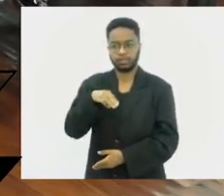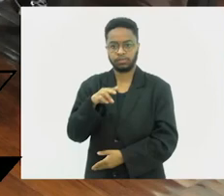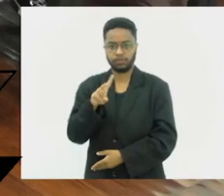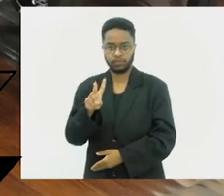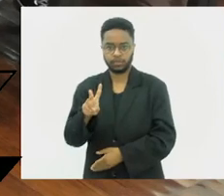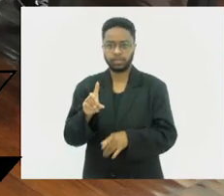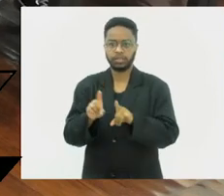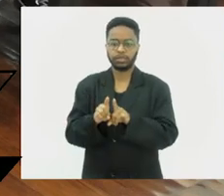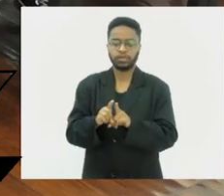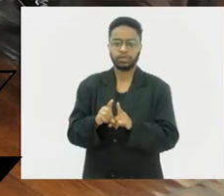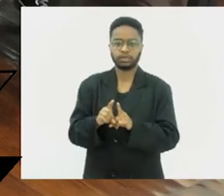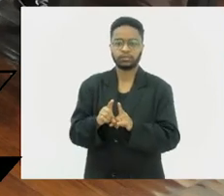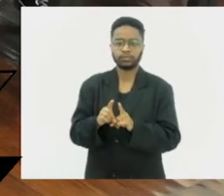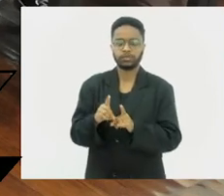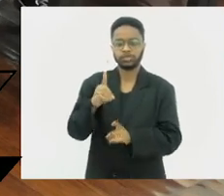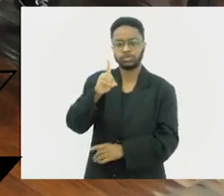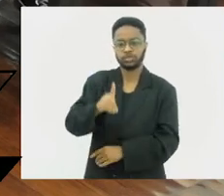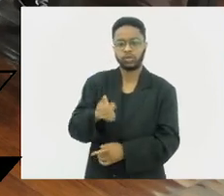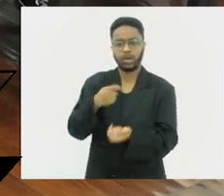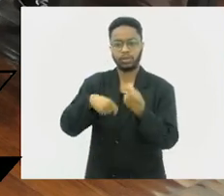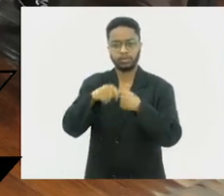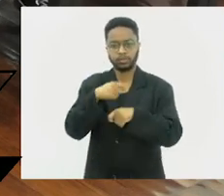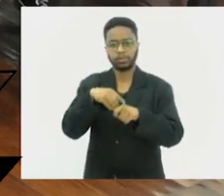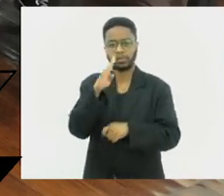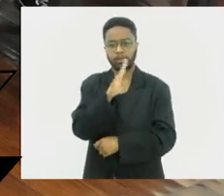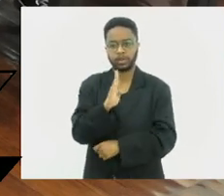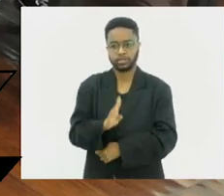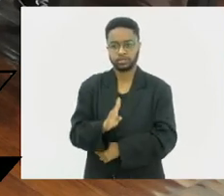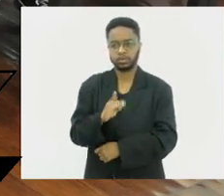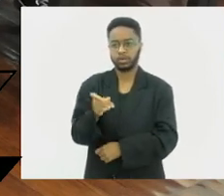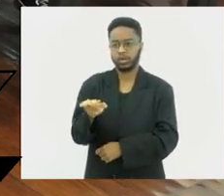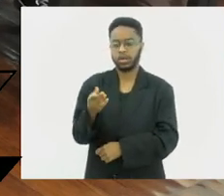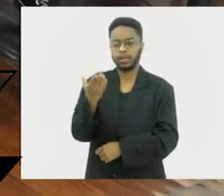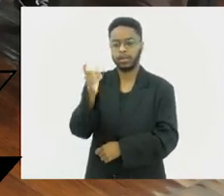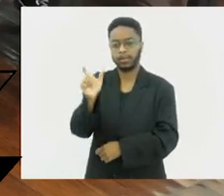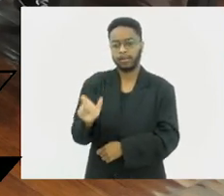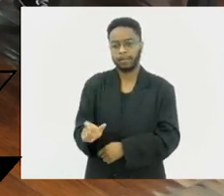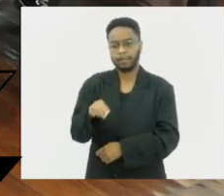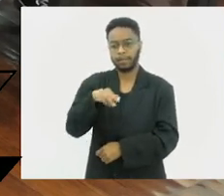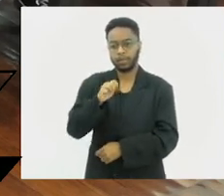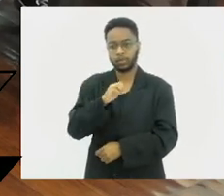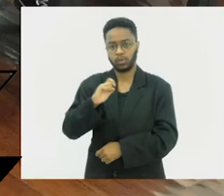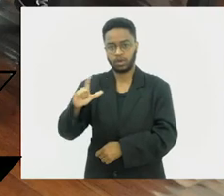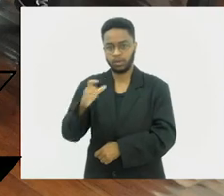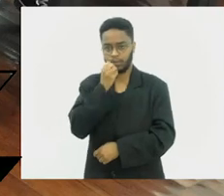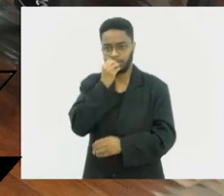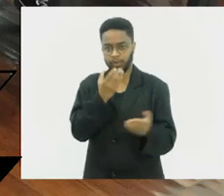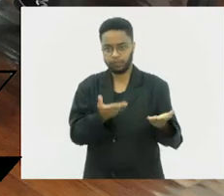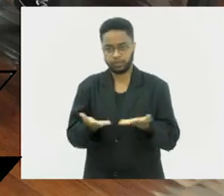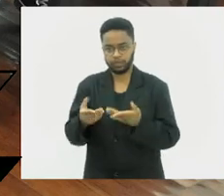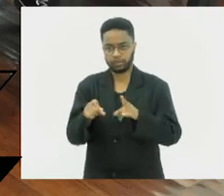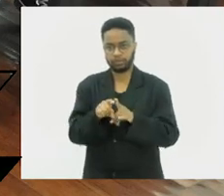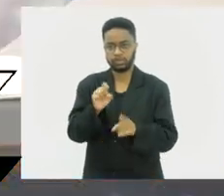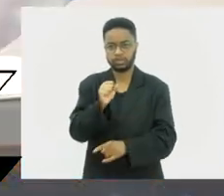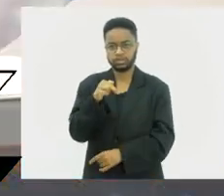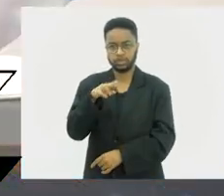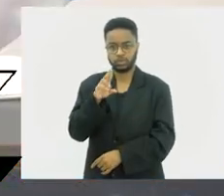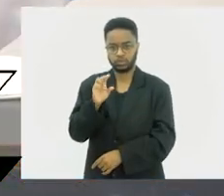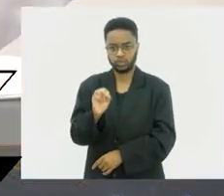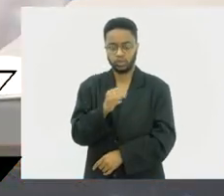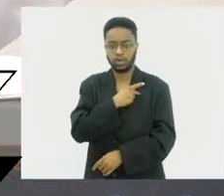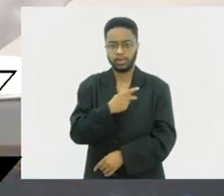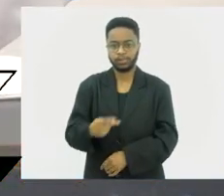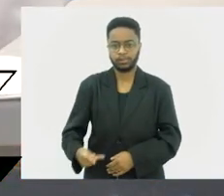Diretor administrativo do Brasil Kennel Clube, Manuel Evangelista, seja muito bem-vindo. Sandro Leon,